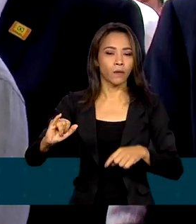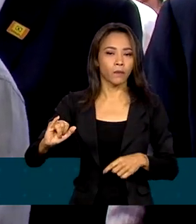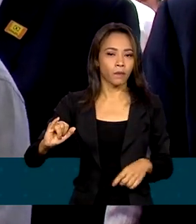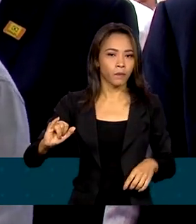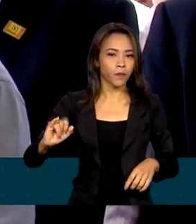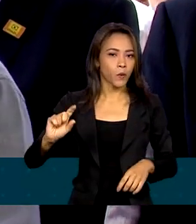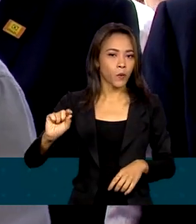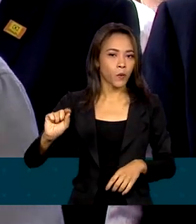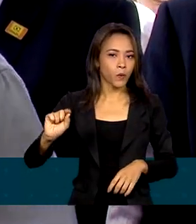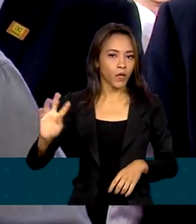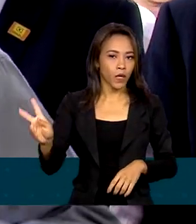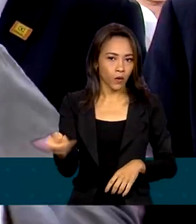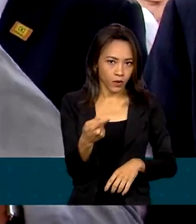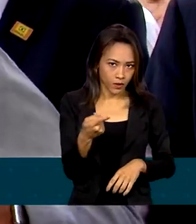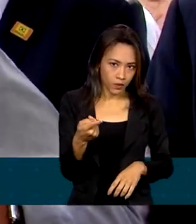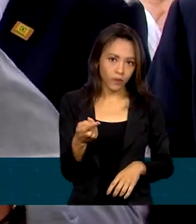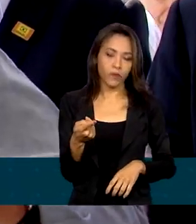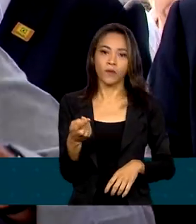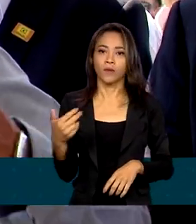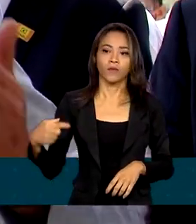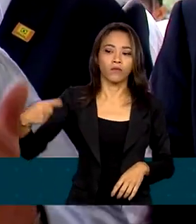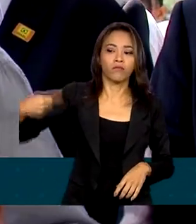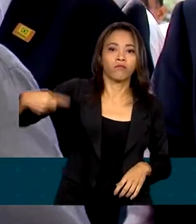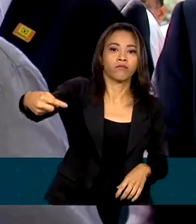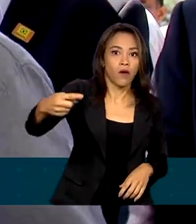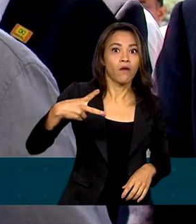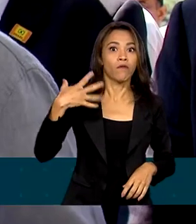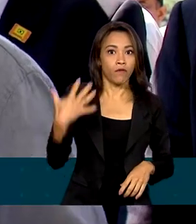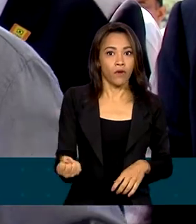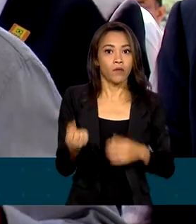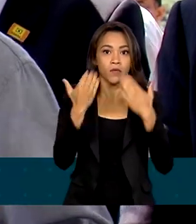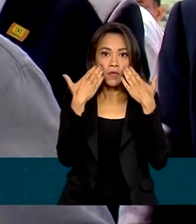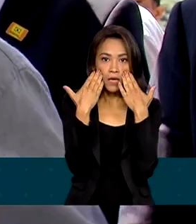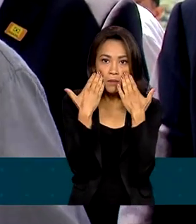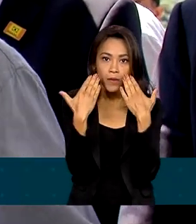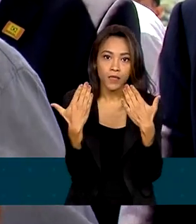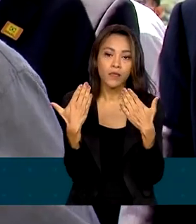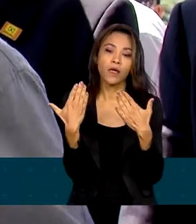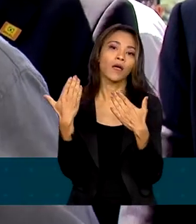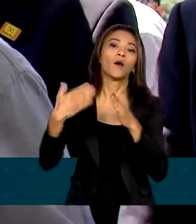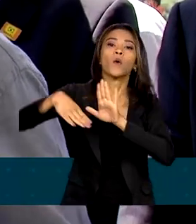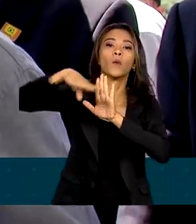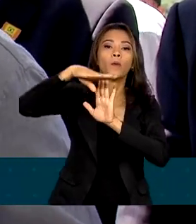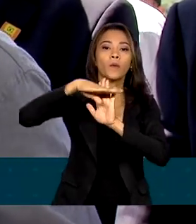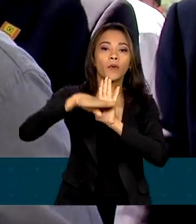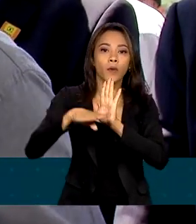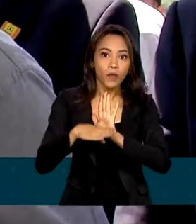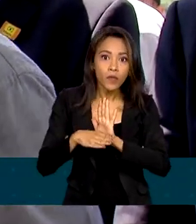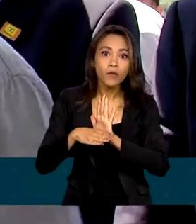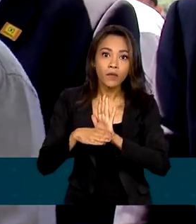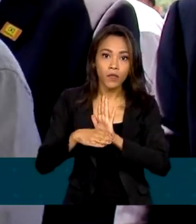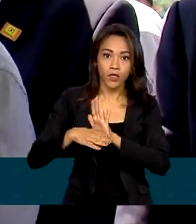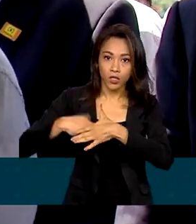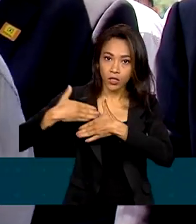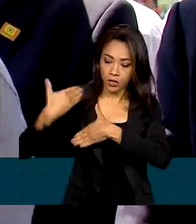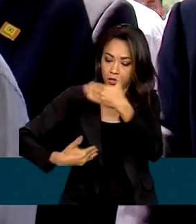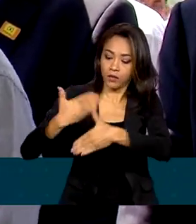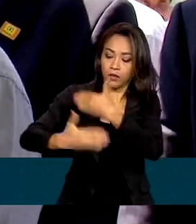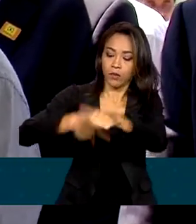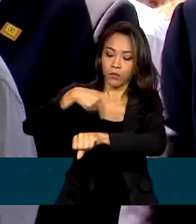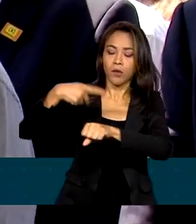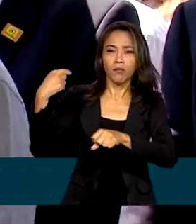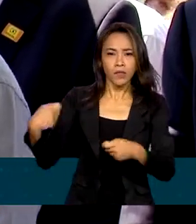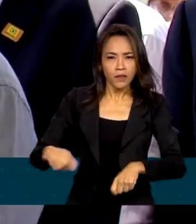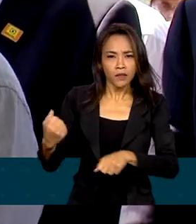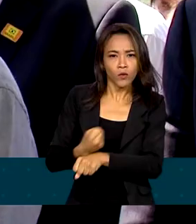que aconteceu nos 100 dias, nós vamos, então, apresentar um outro programa de desenvolvimento para esse país. Nós temos que fazer estrada, temos